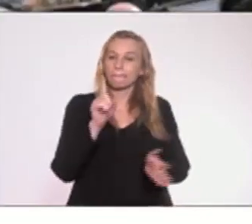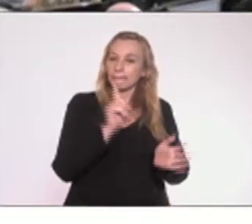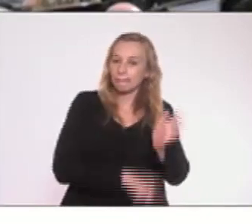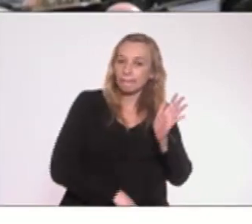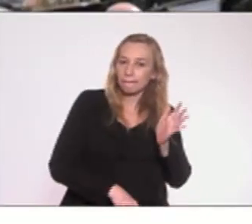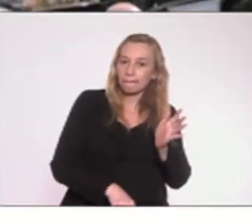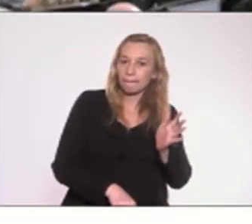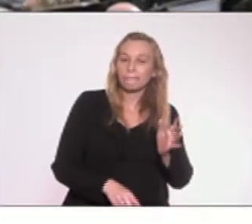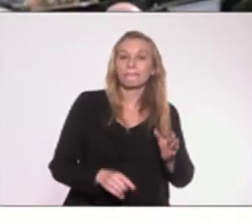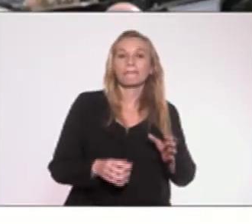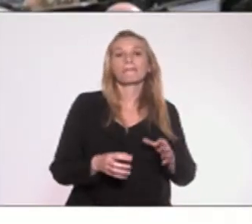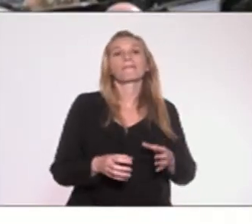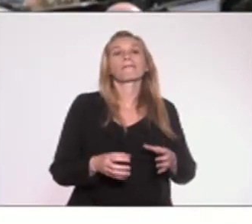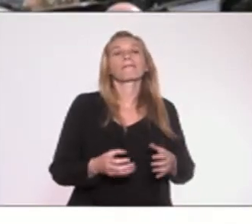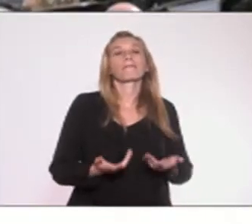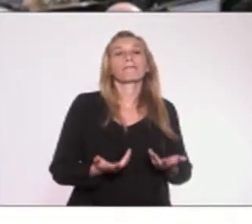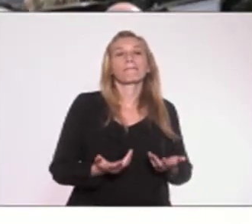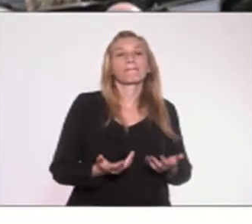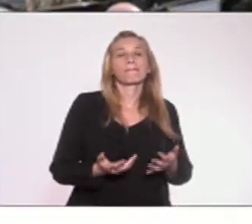de coletivos menos